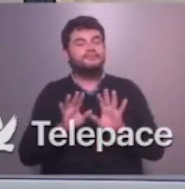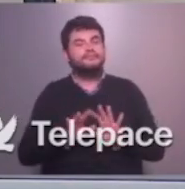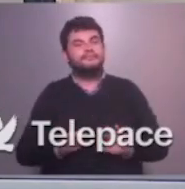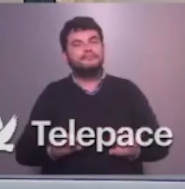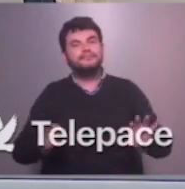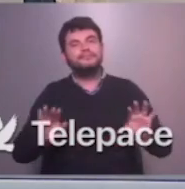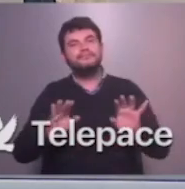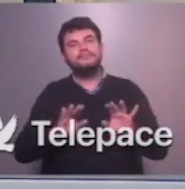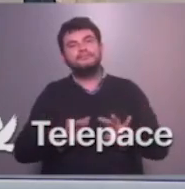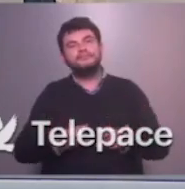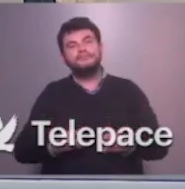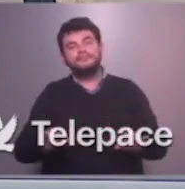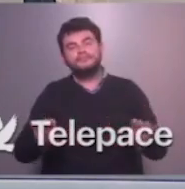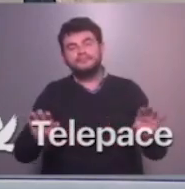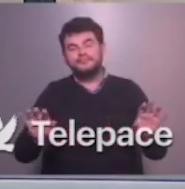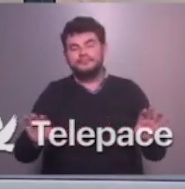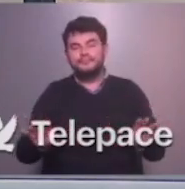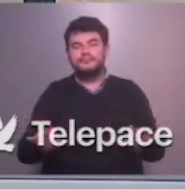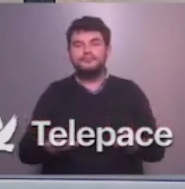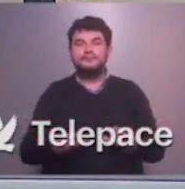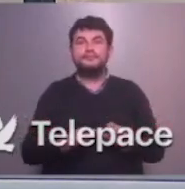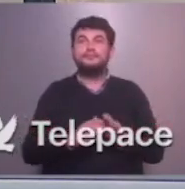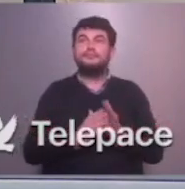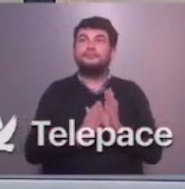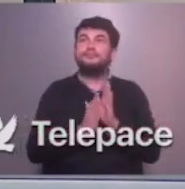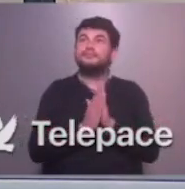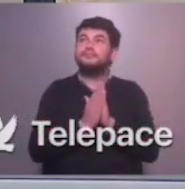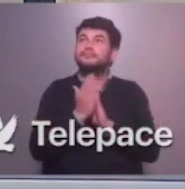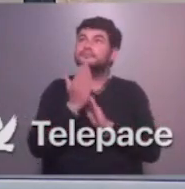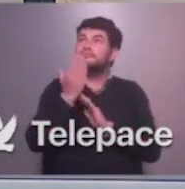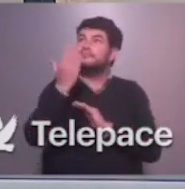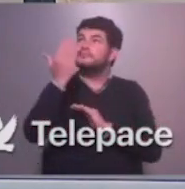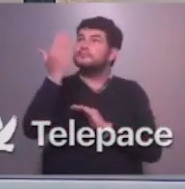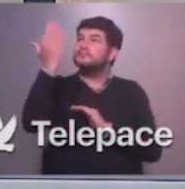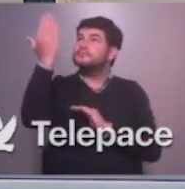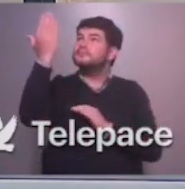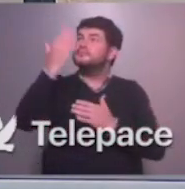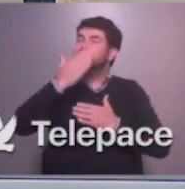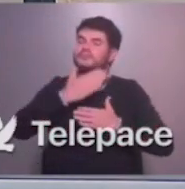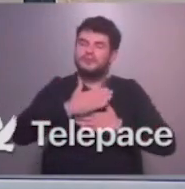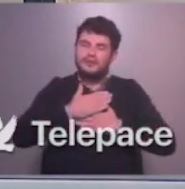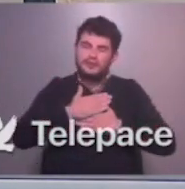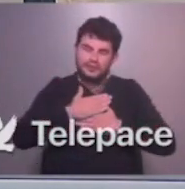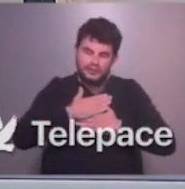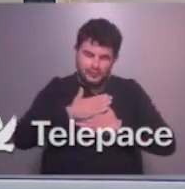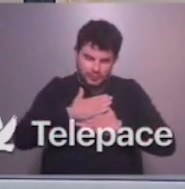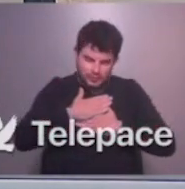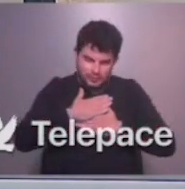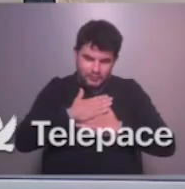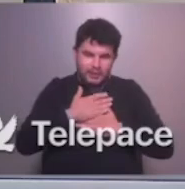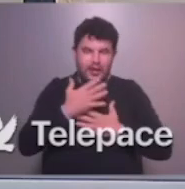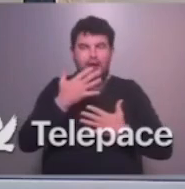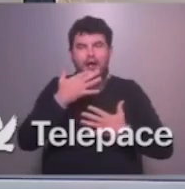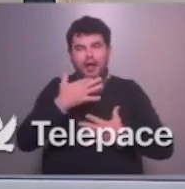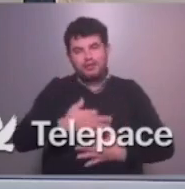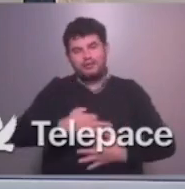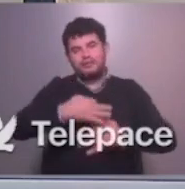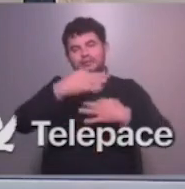poi, prendendo quello stesso olio, passerà a benedire i malati.